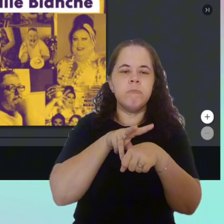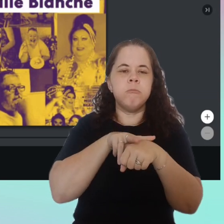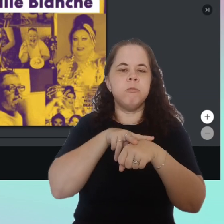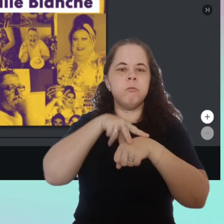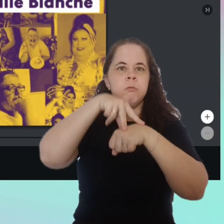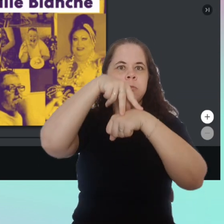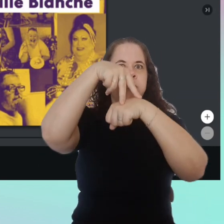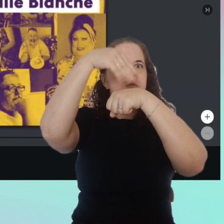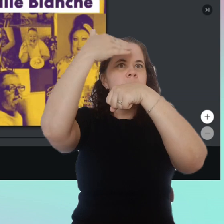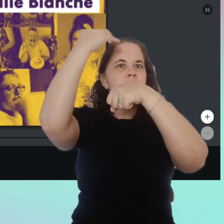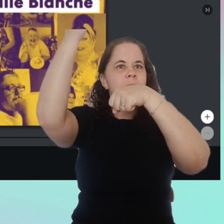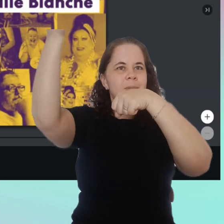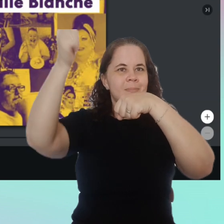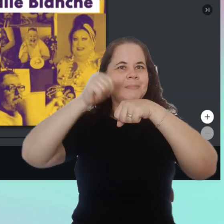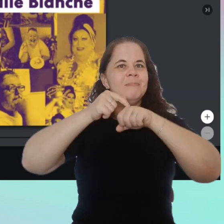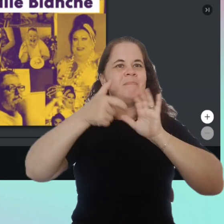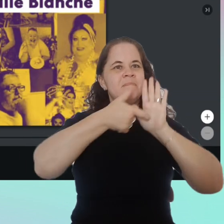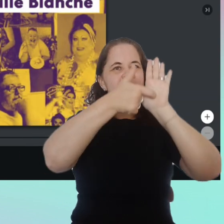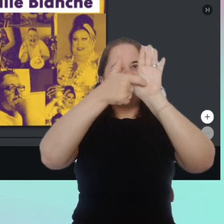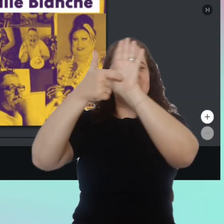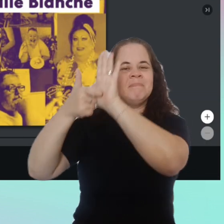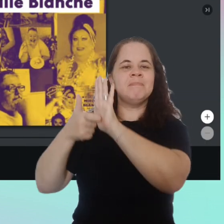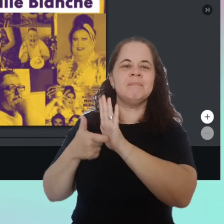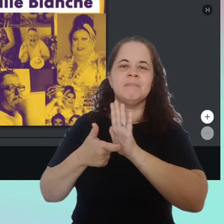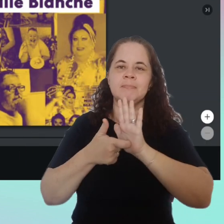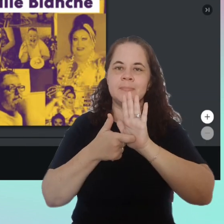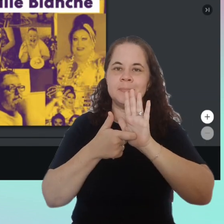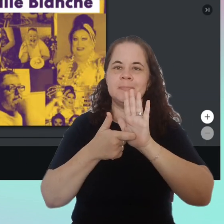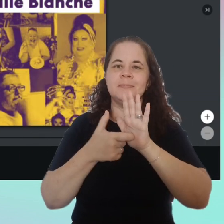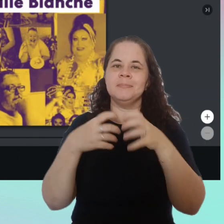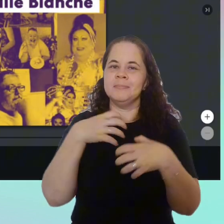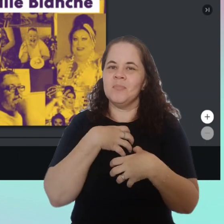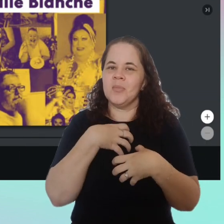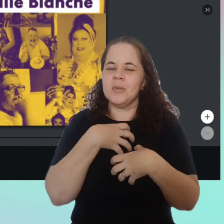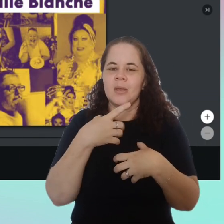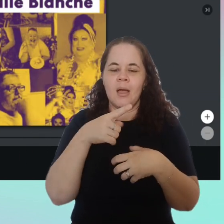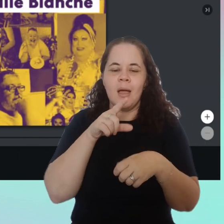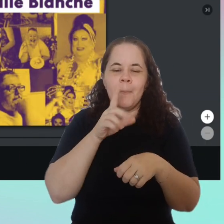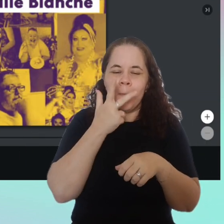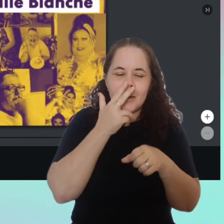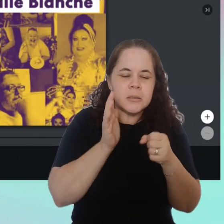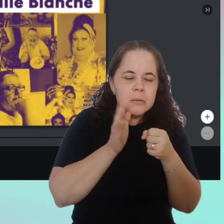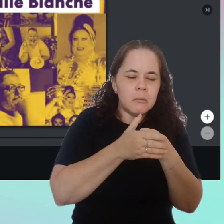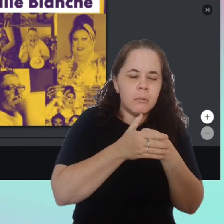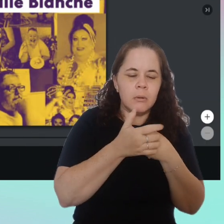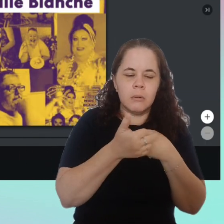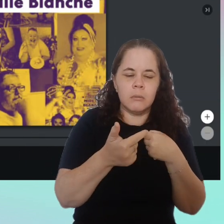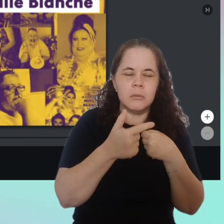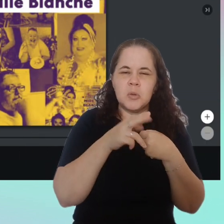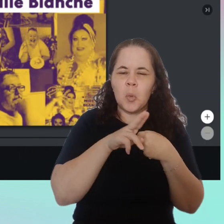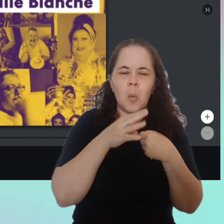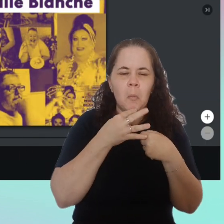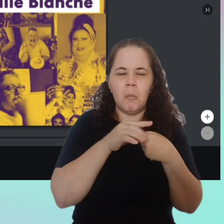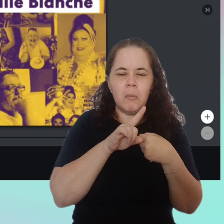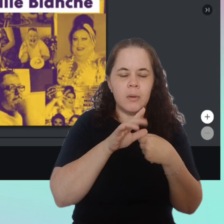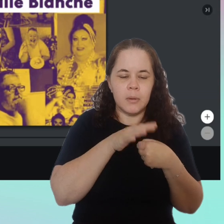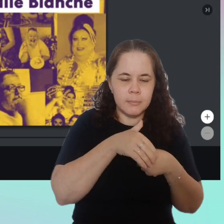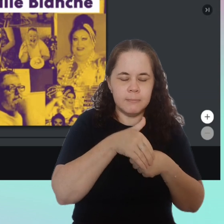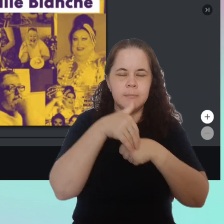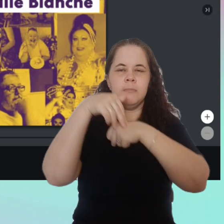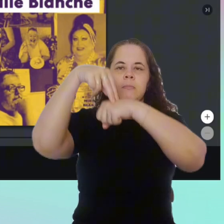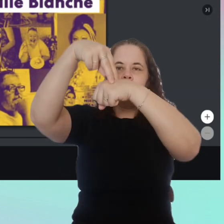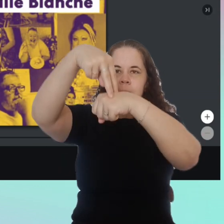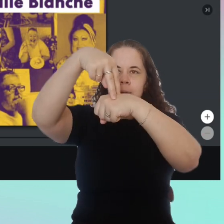também os principais palcos do estado do Ceará, faz com que tire esse artista do anonimato, tire esse artista da